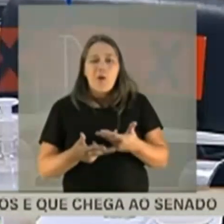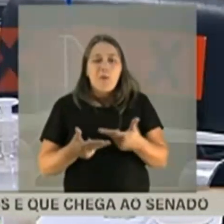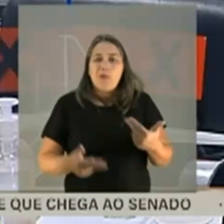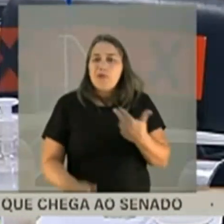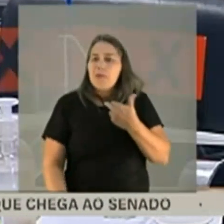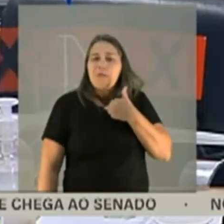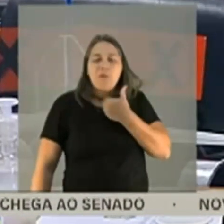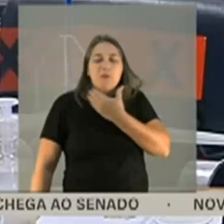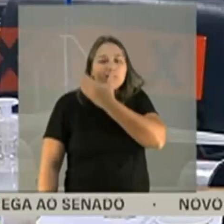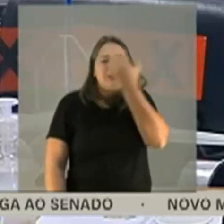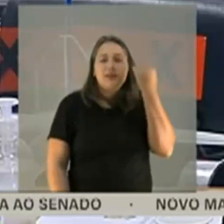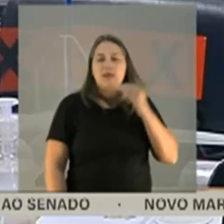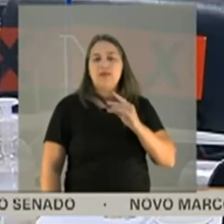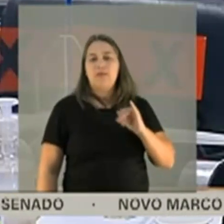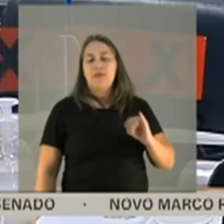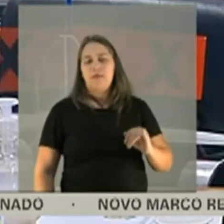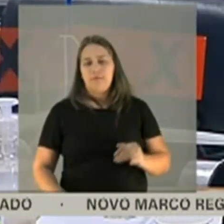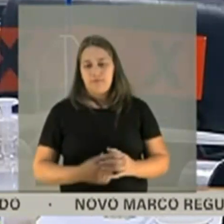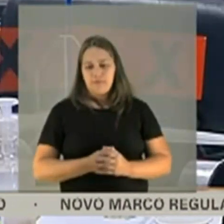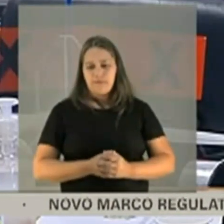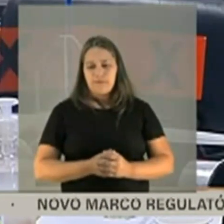dessa CPI.